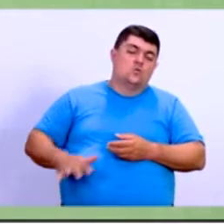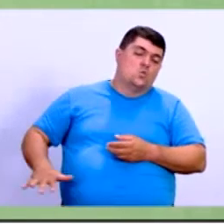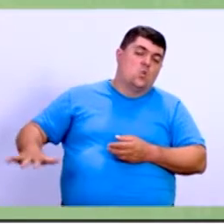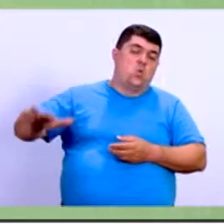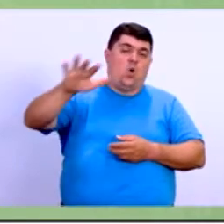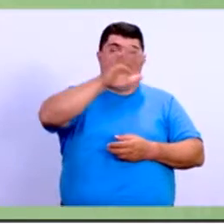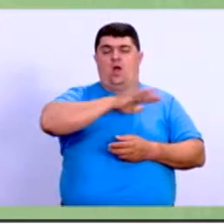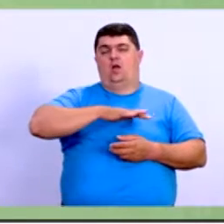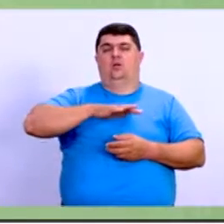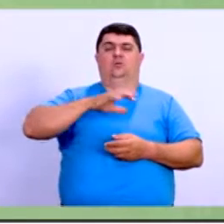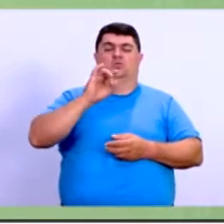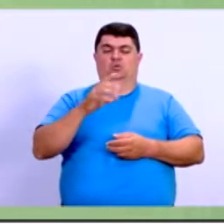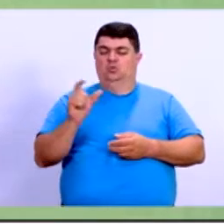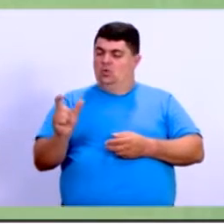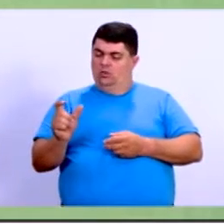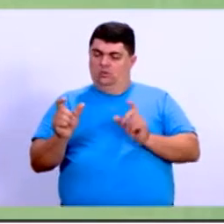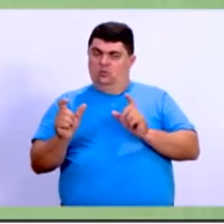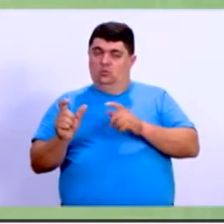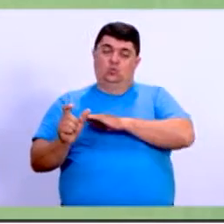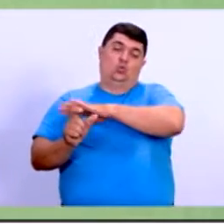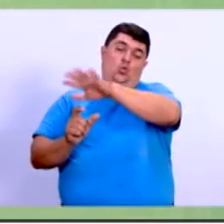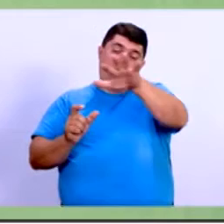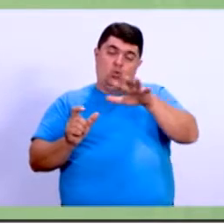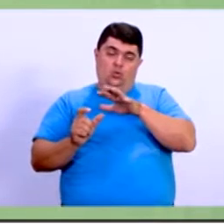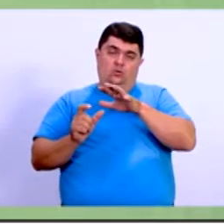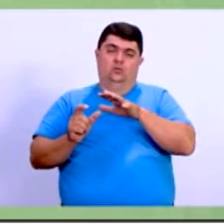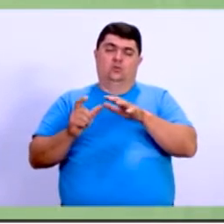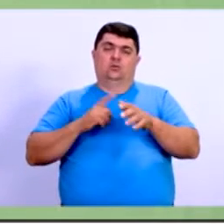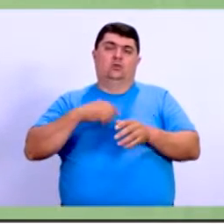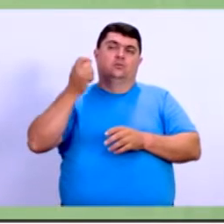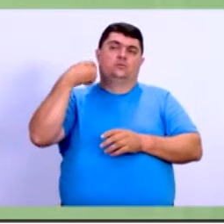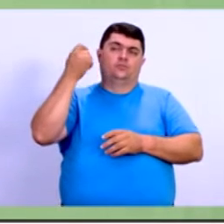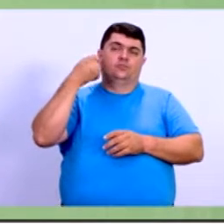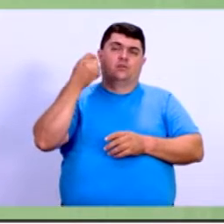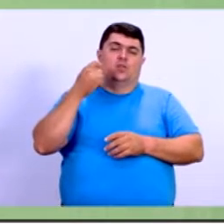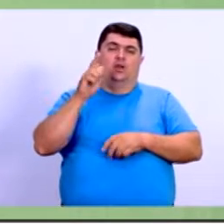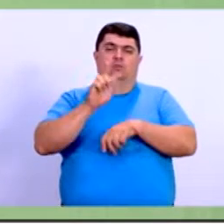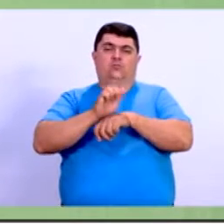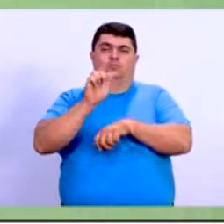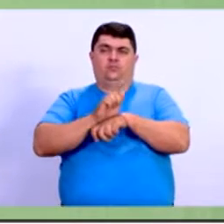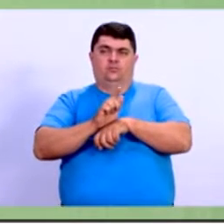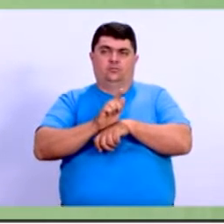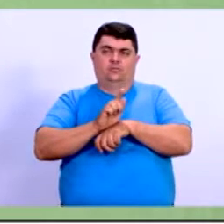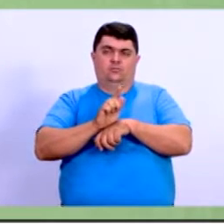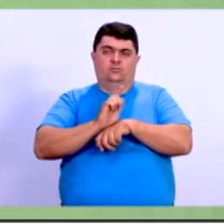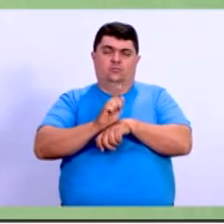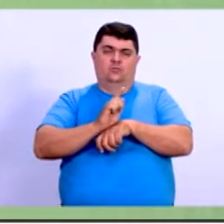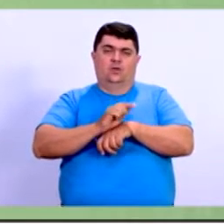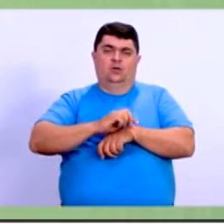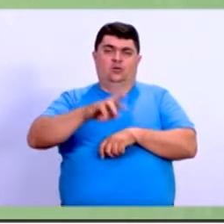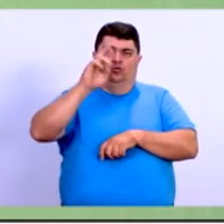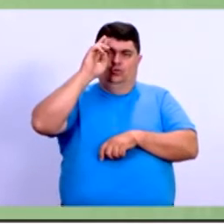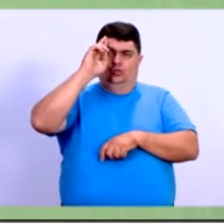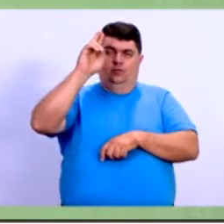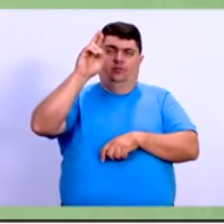né? Não é só de um pedaço dele. Onde eu tenho os meus atores: gerente,